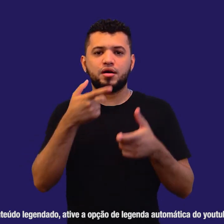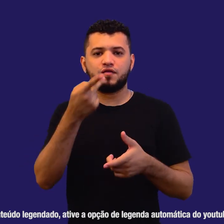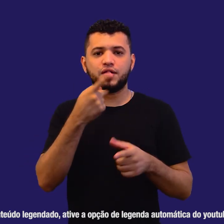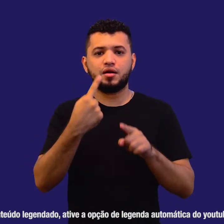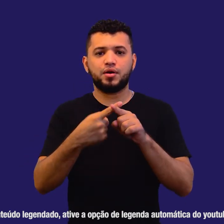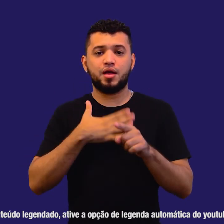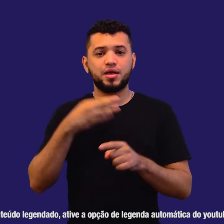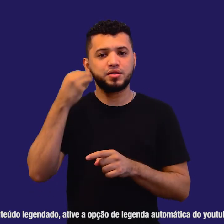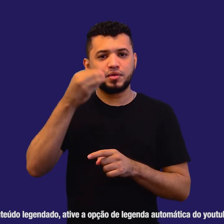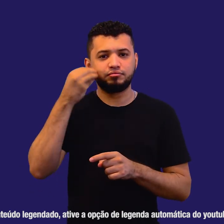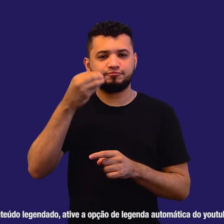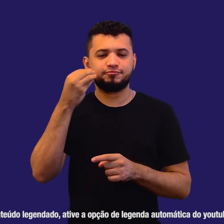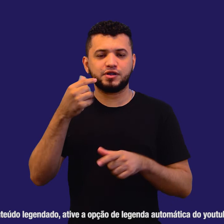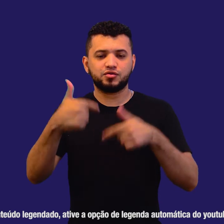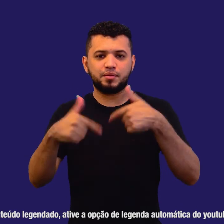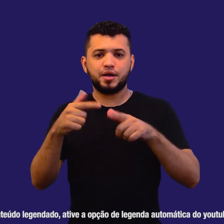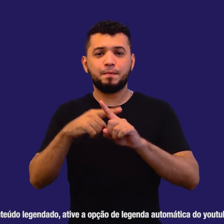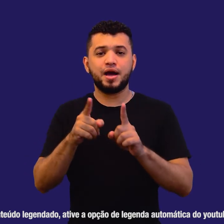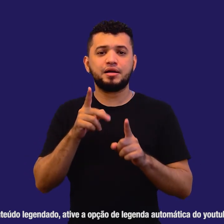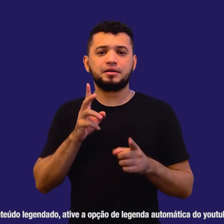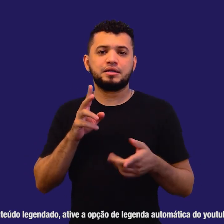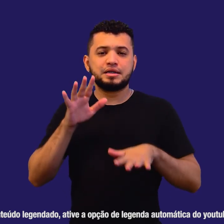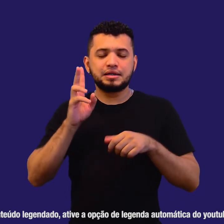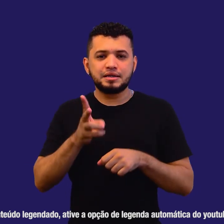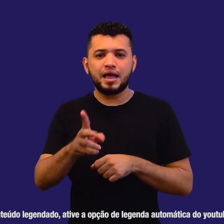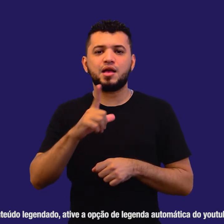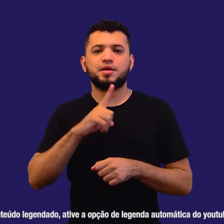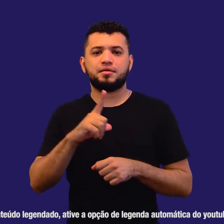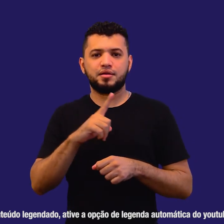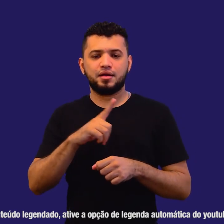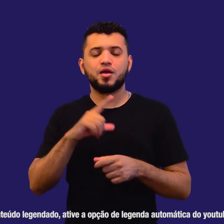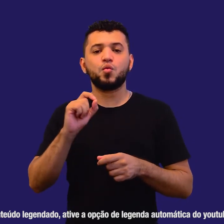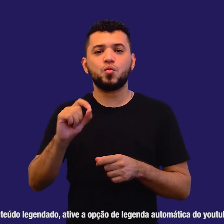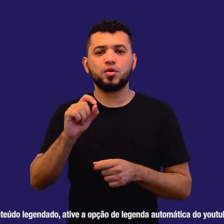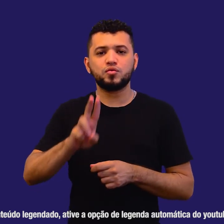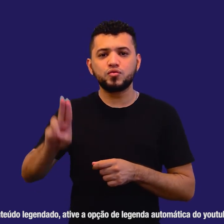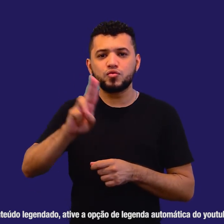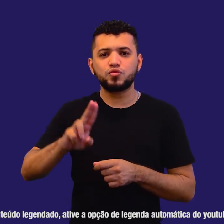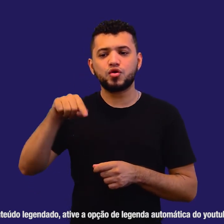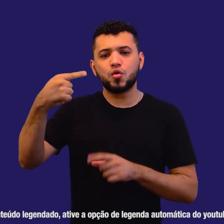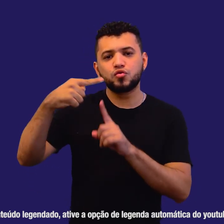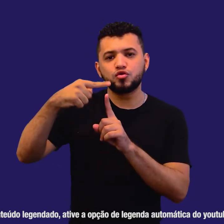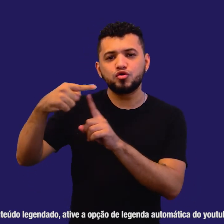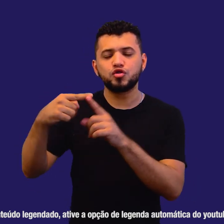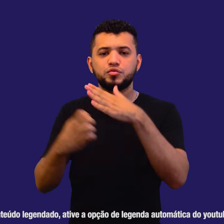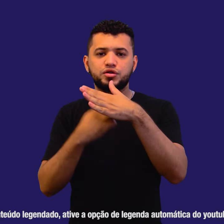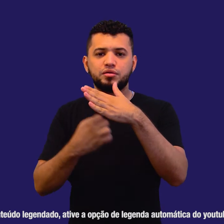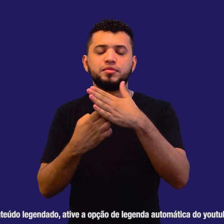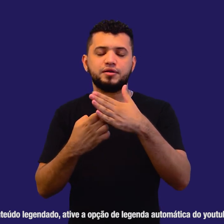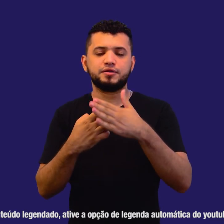experiência de atuação. Mas eles costumam ser vanguarda nessas iniciativas que são aplicáveis em outros modelos de negócio,